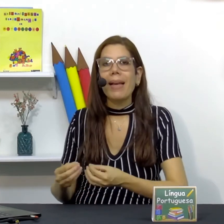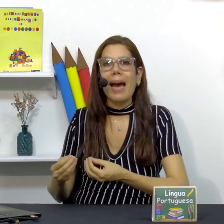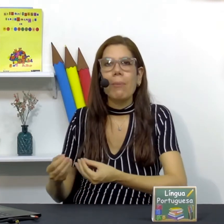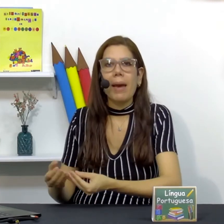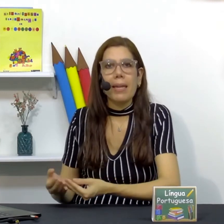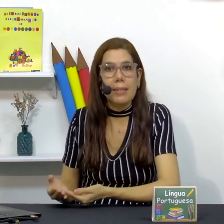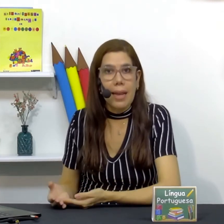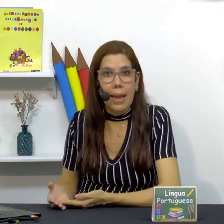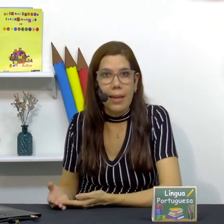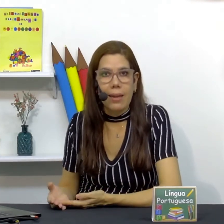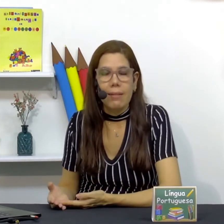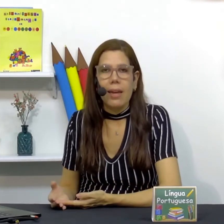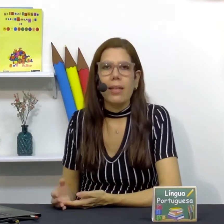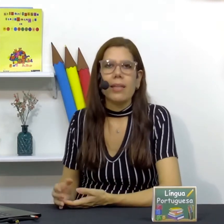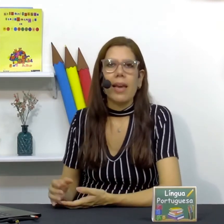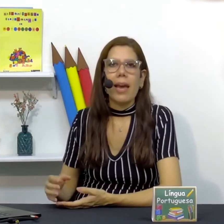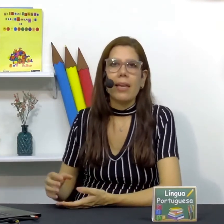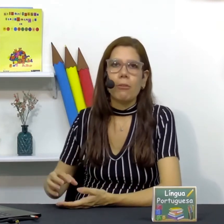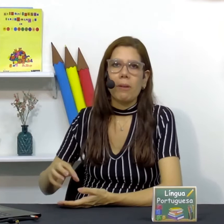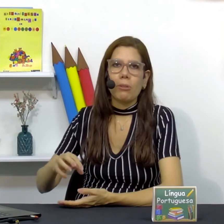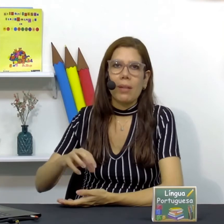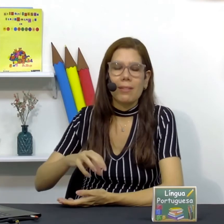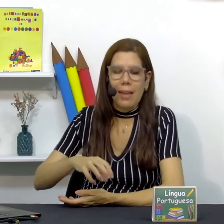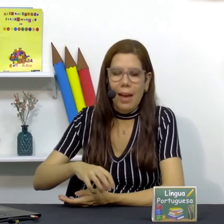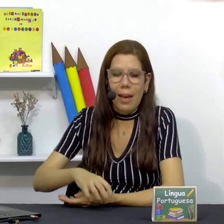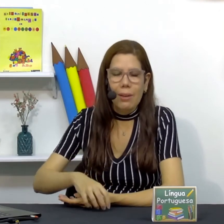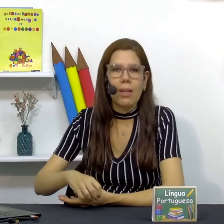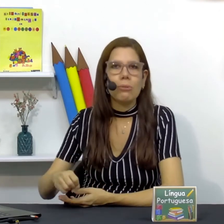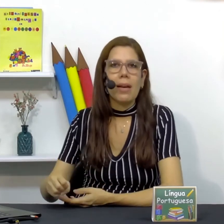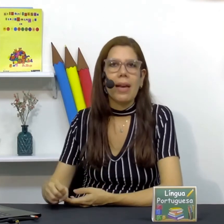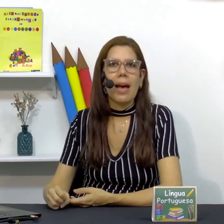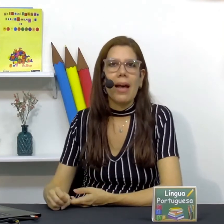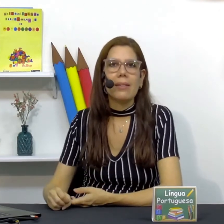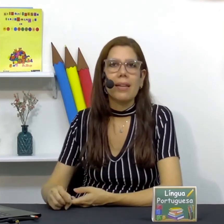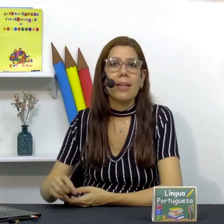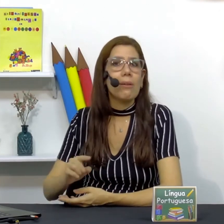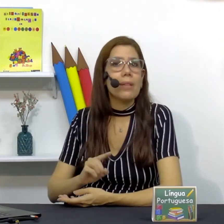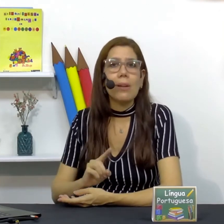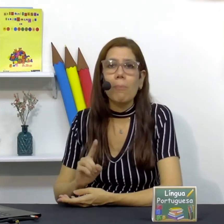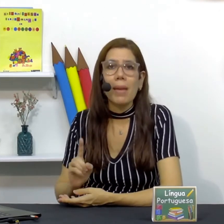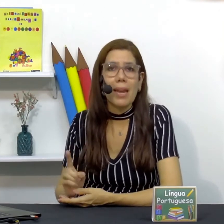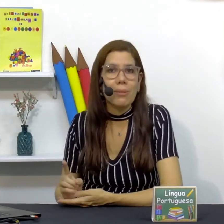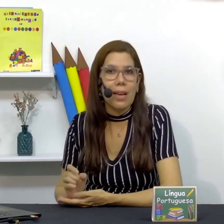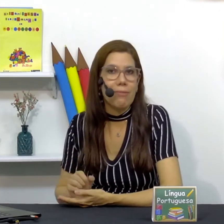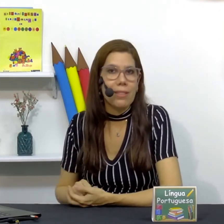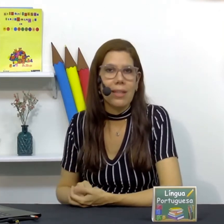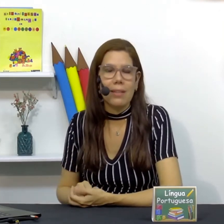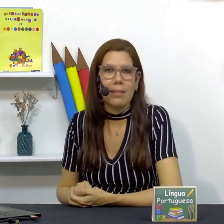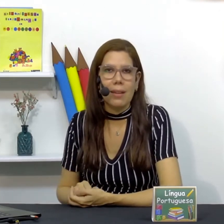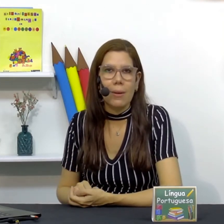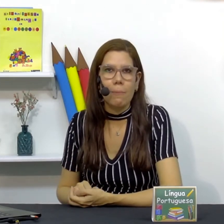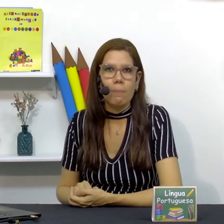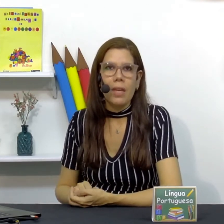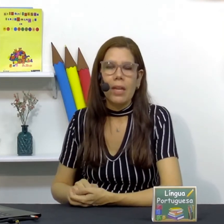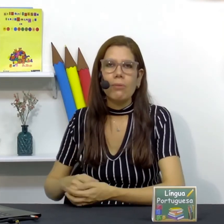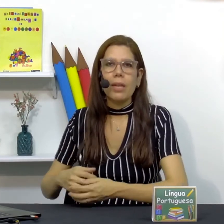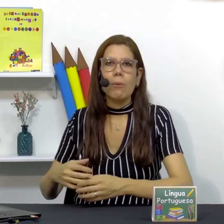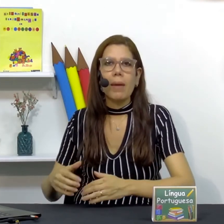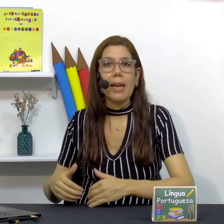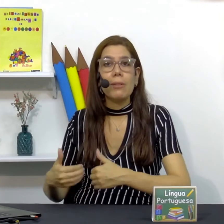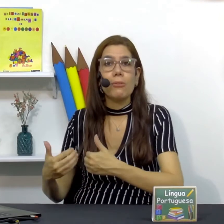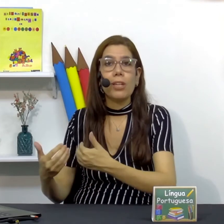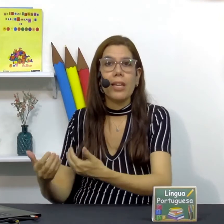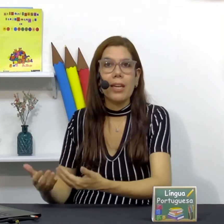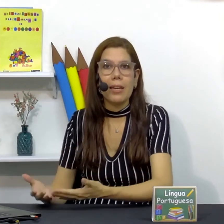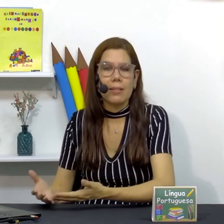quer propagar uma ideia, ele quer que as pessoas saiam da sua casa, não tenham medo da vacinação, não